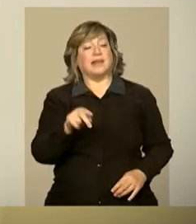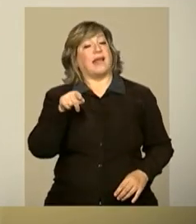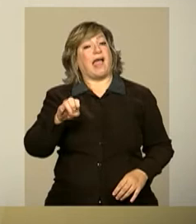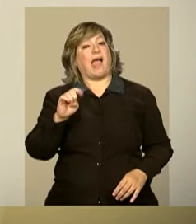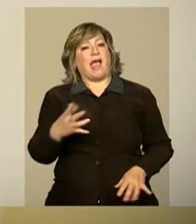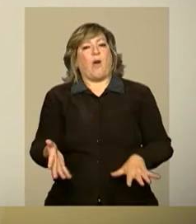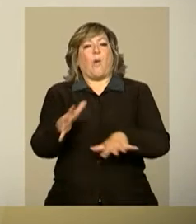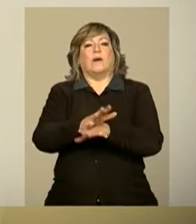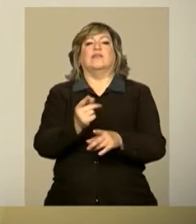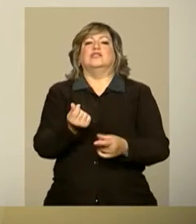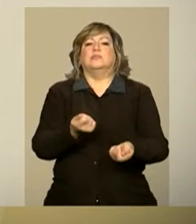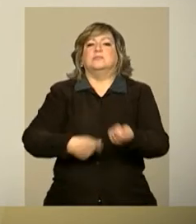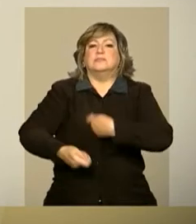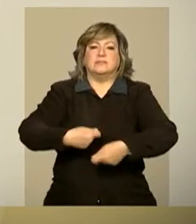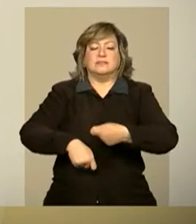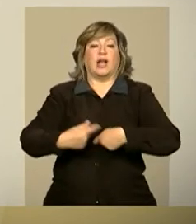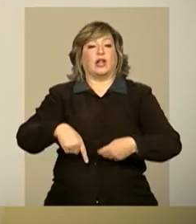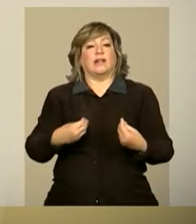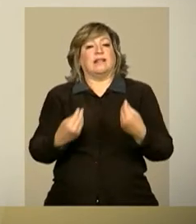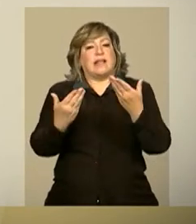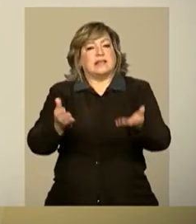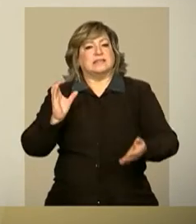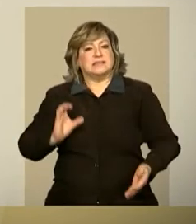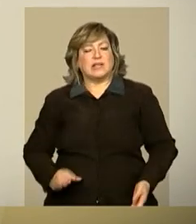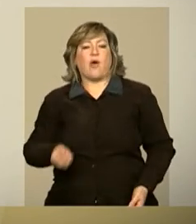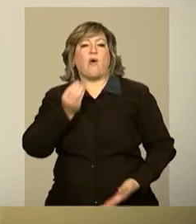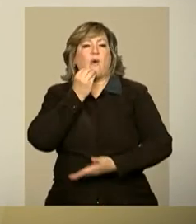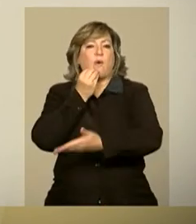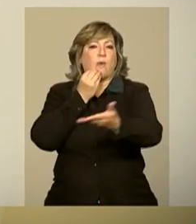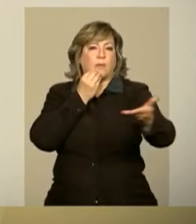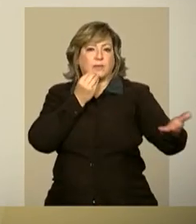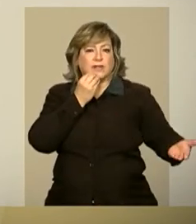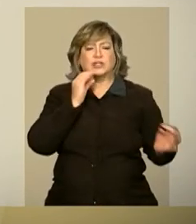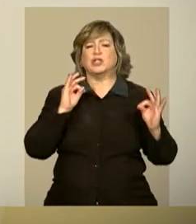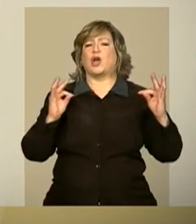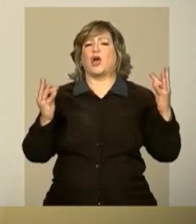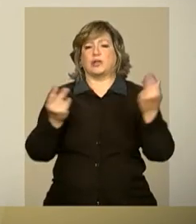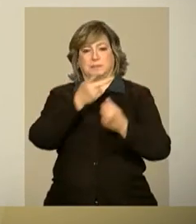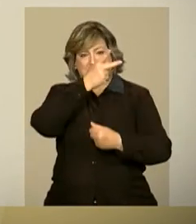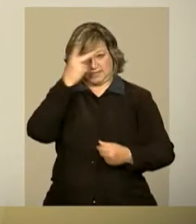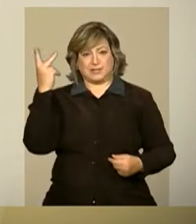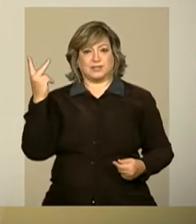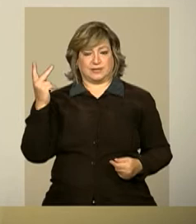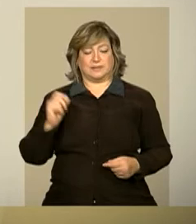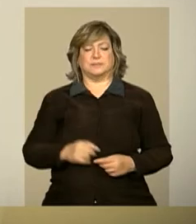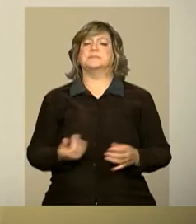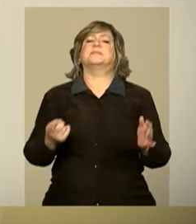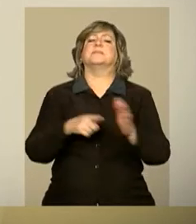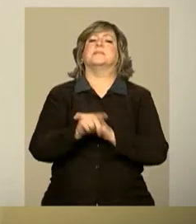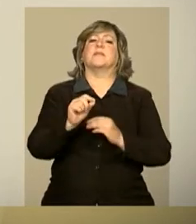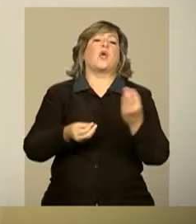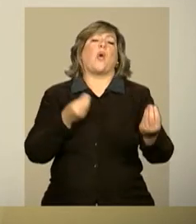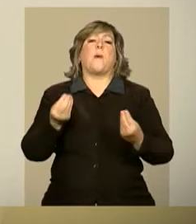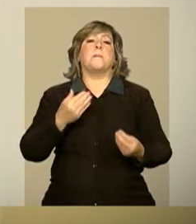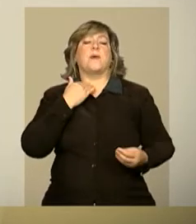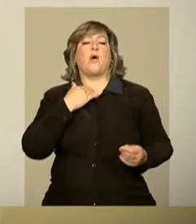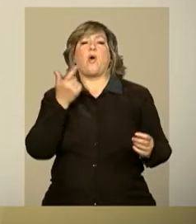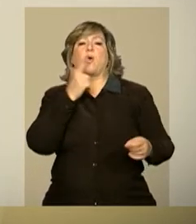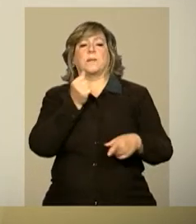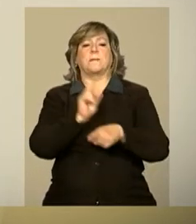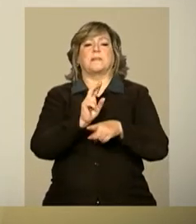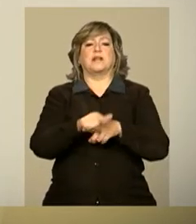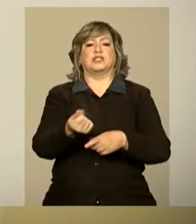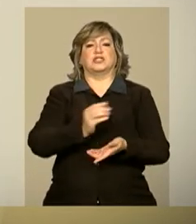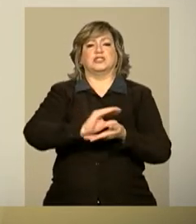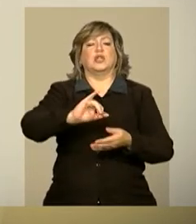nós estamos levando cidadania e oportunidade para todas as pessoas e como os bancos conseguem emprestar o dinheiro